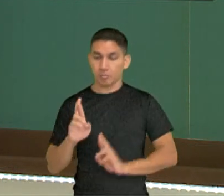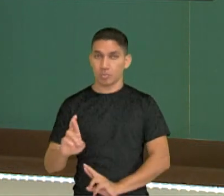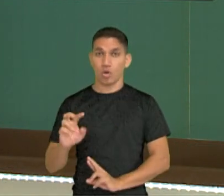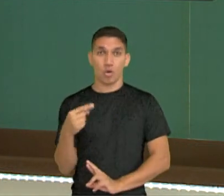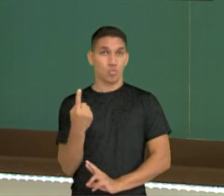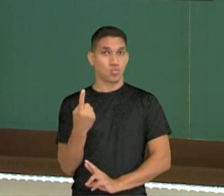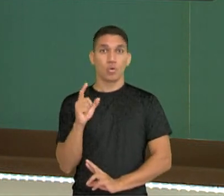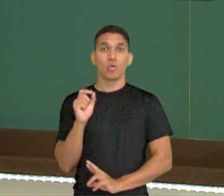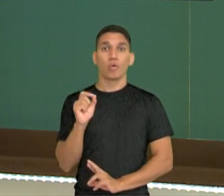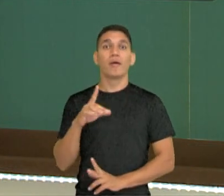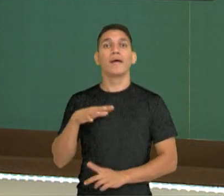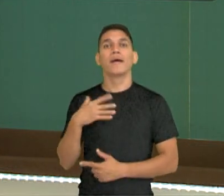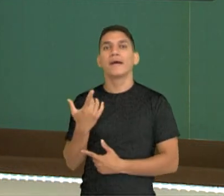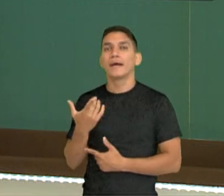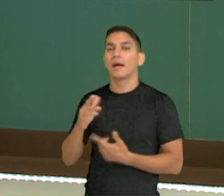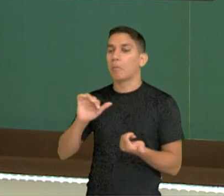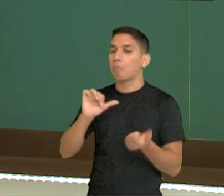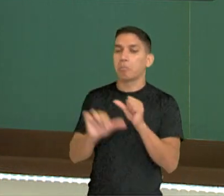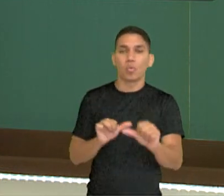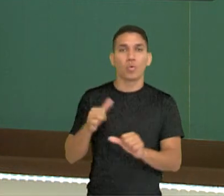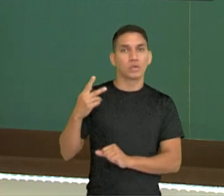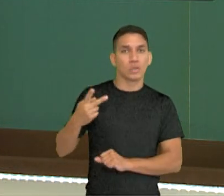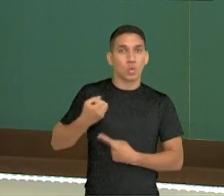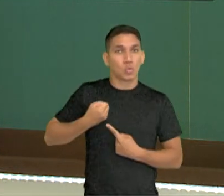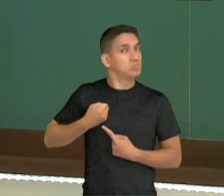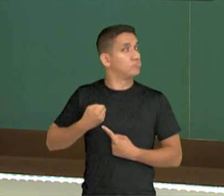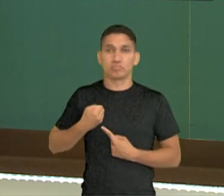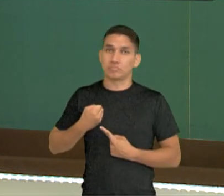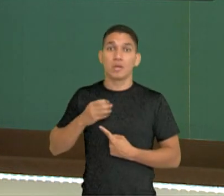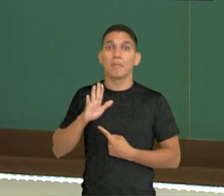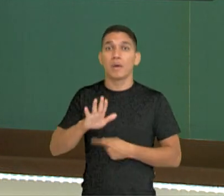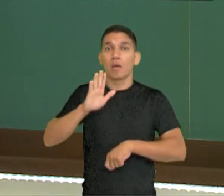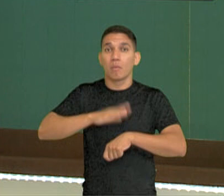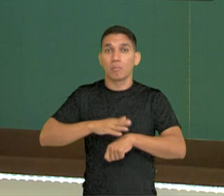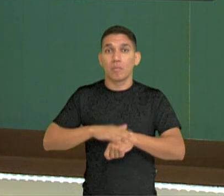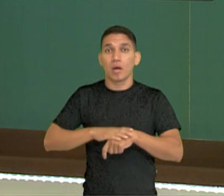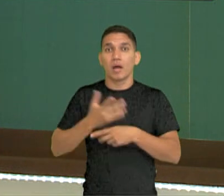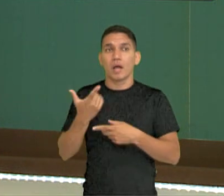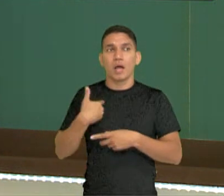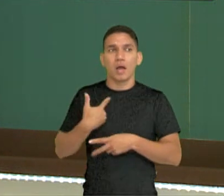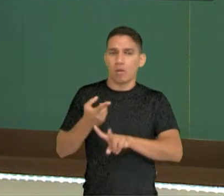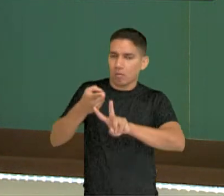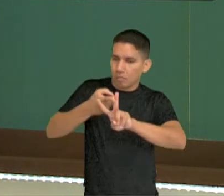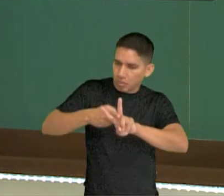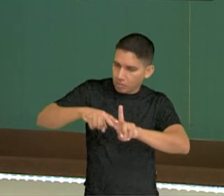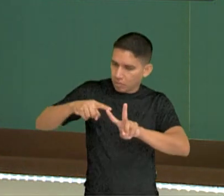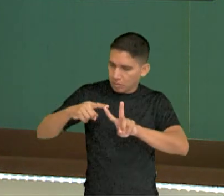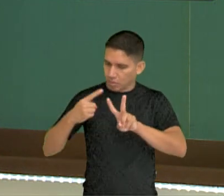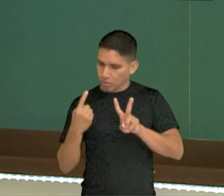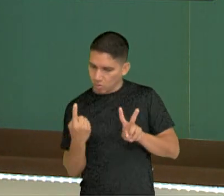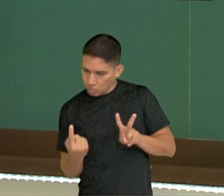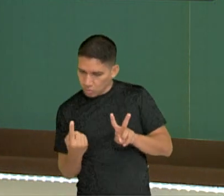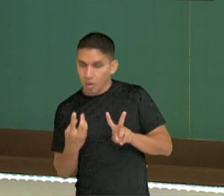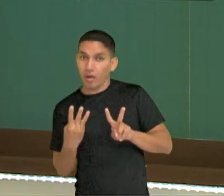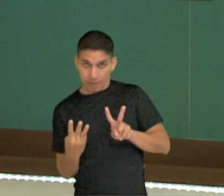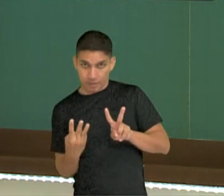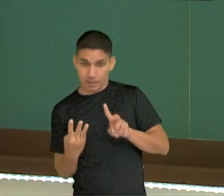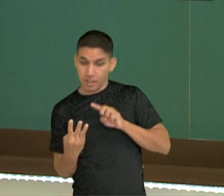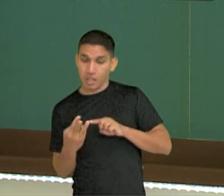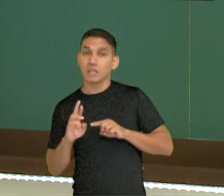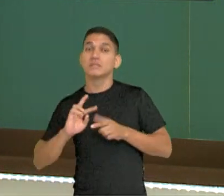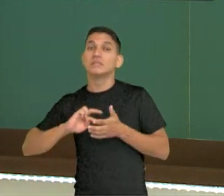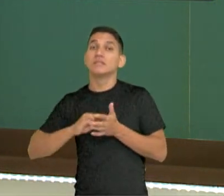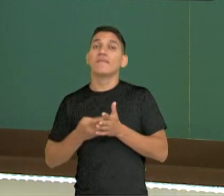número por 1, você não modifica esse número. Mas, na hora que eu multiplico raiz de 3 por raiz de 3, isso é raiz de 3